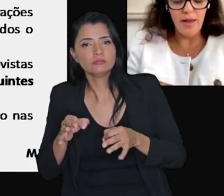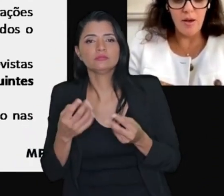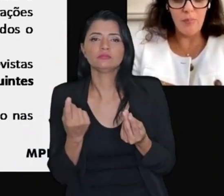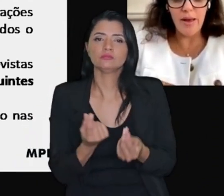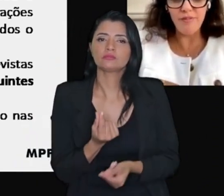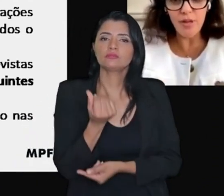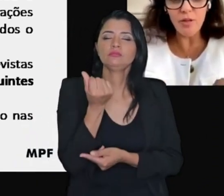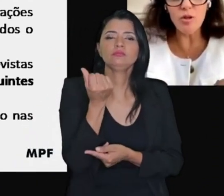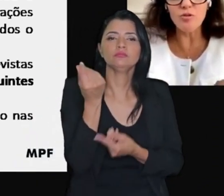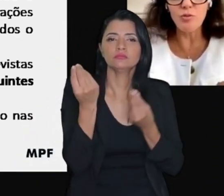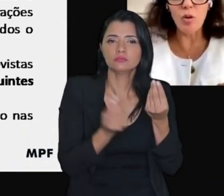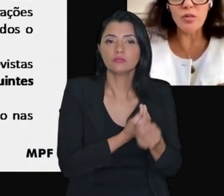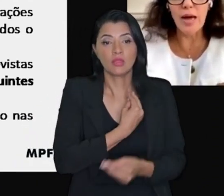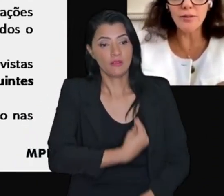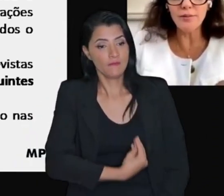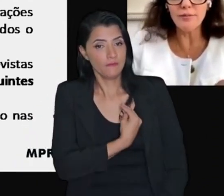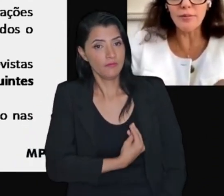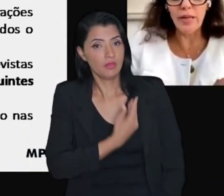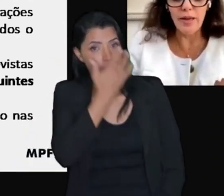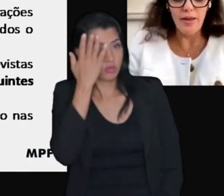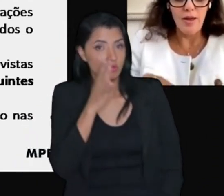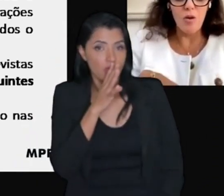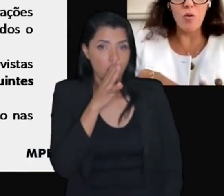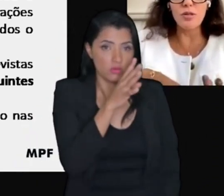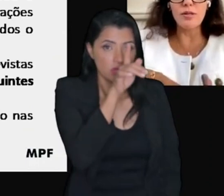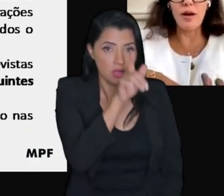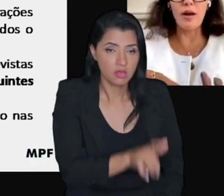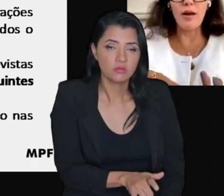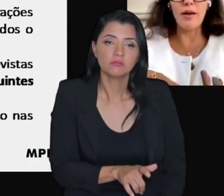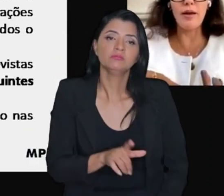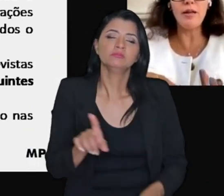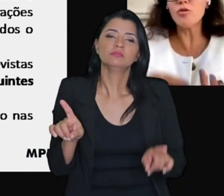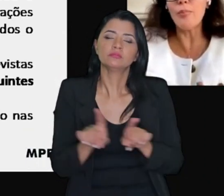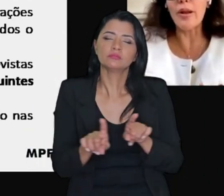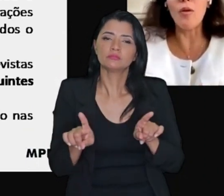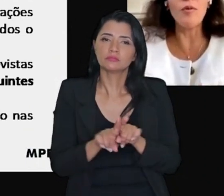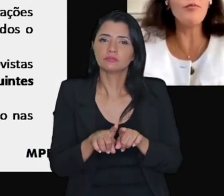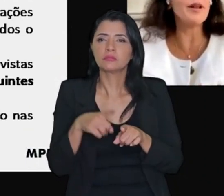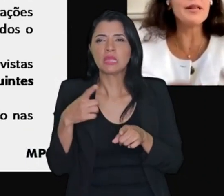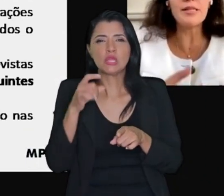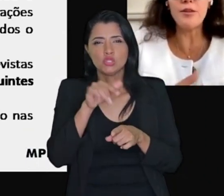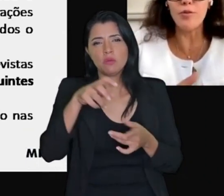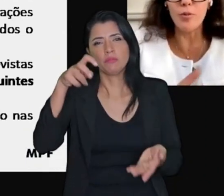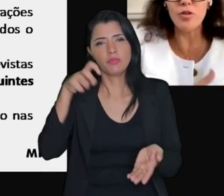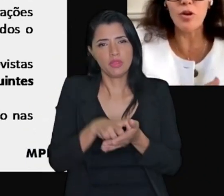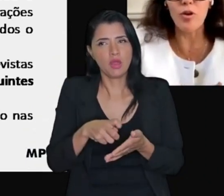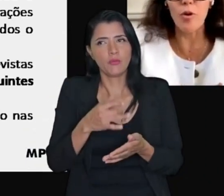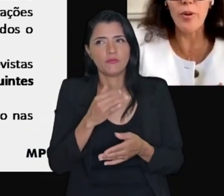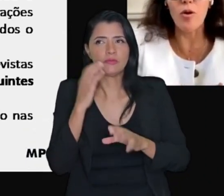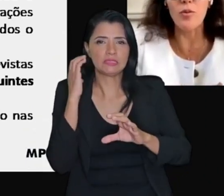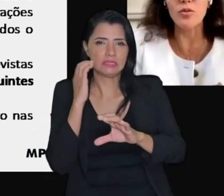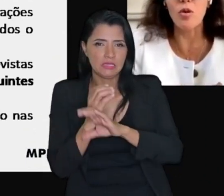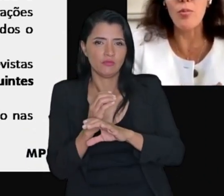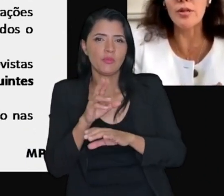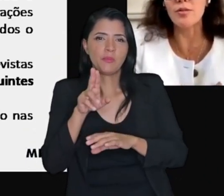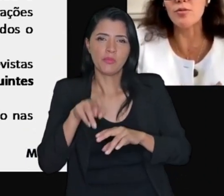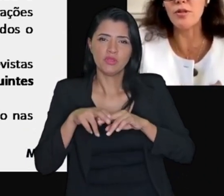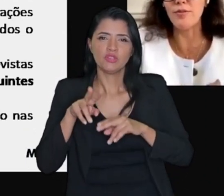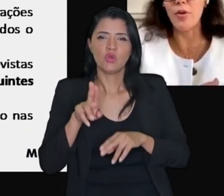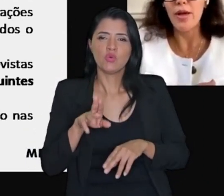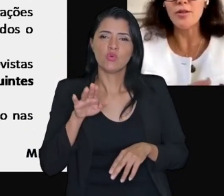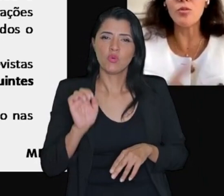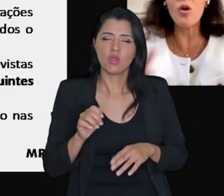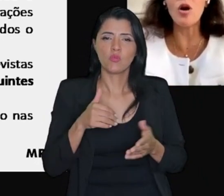custa para a vida do acusado, né? Custa, e não só penal, vamos falar na civil, por isso que a União Europeia começou na